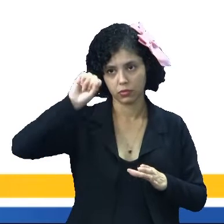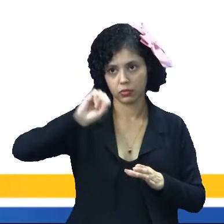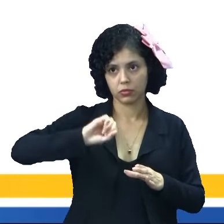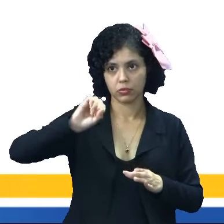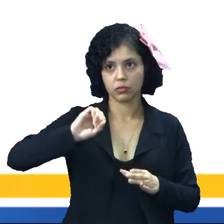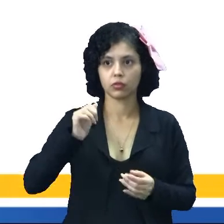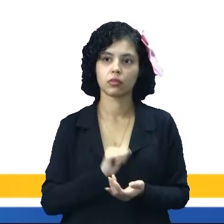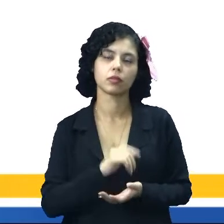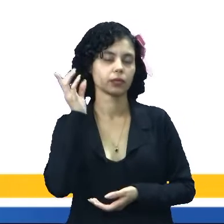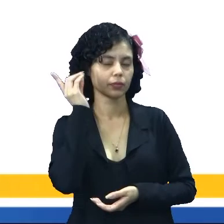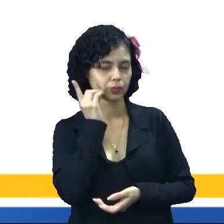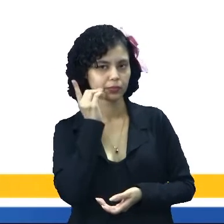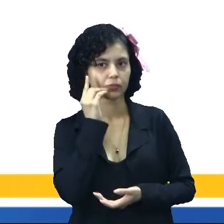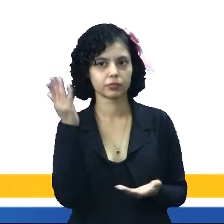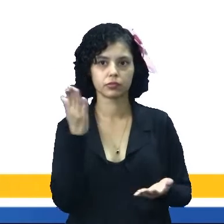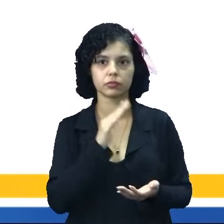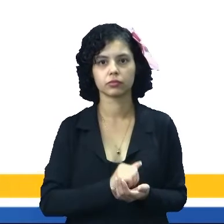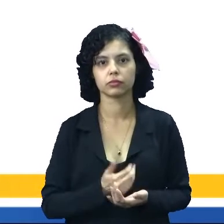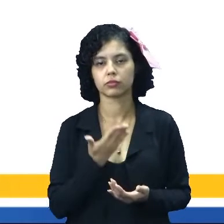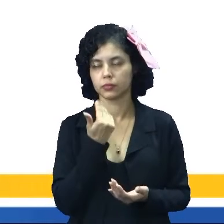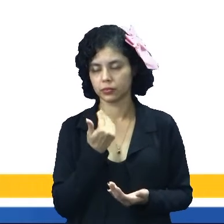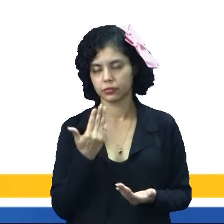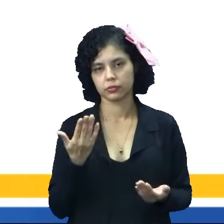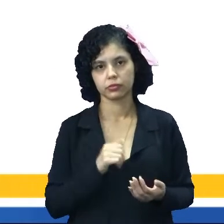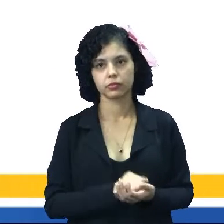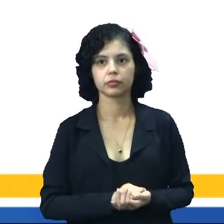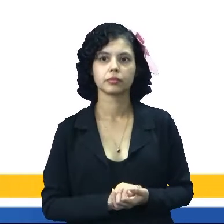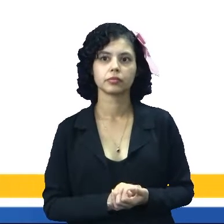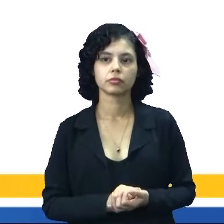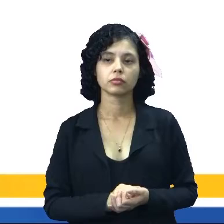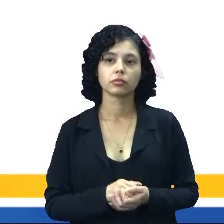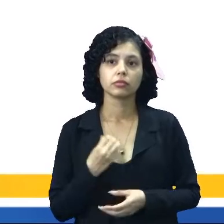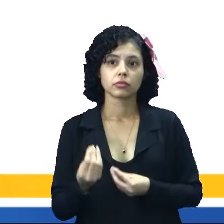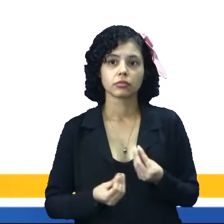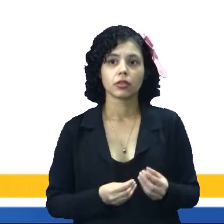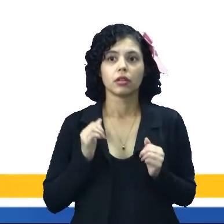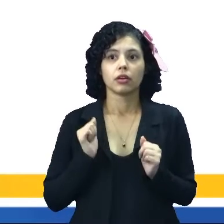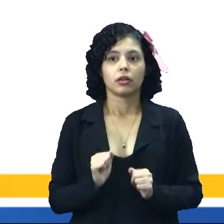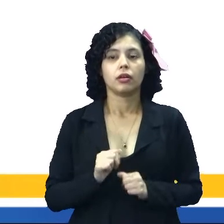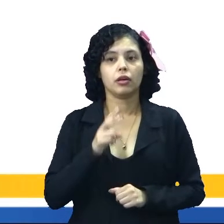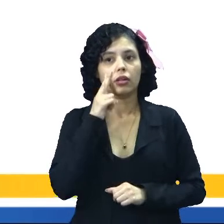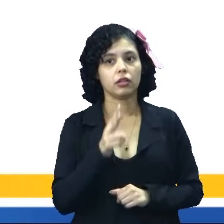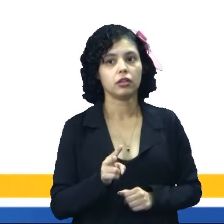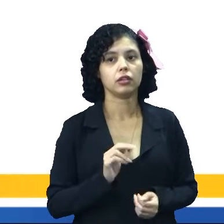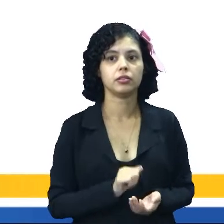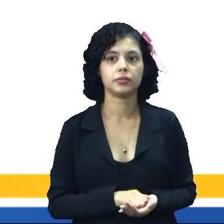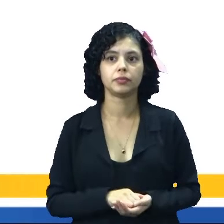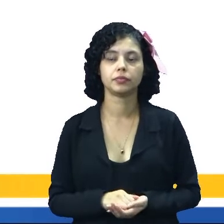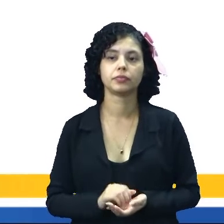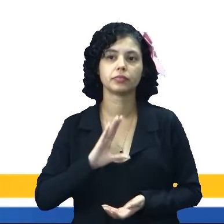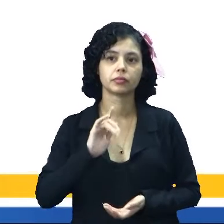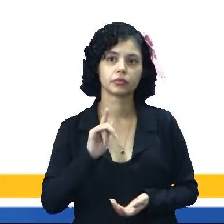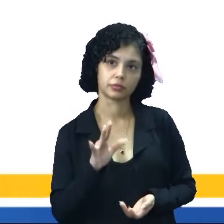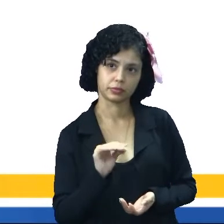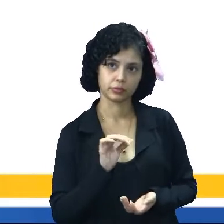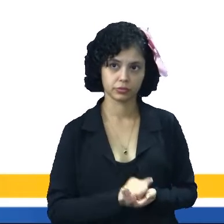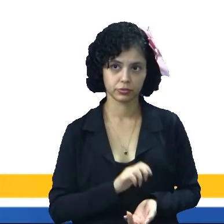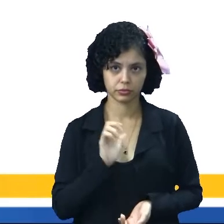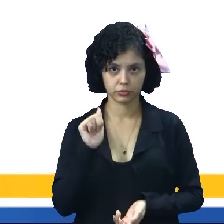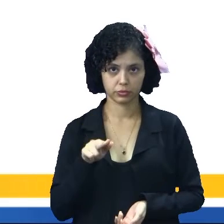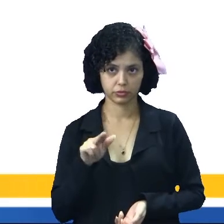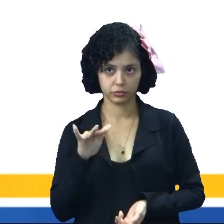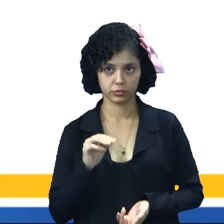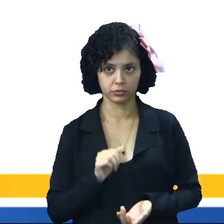utilizado diariamente no nosso dia a dia, na nossa cozinha. E aí, como vocês podem ver, ó, junção de um cátion de um ânion.